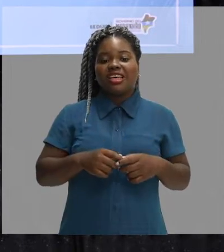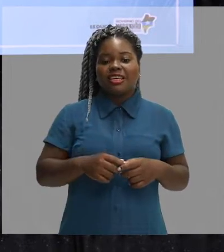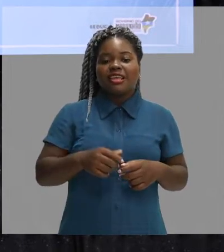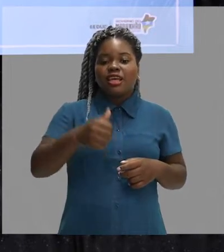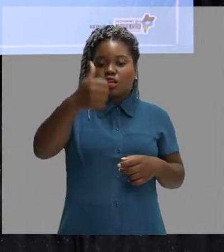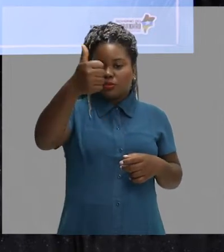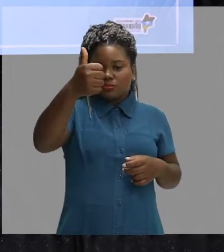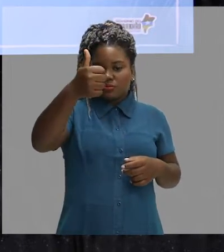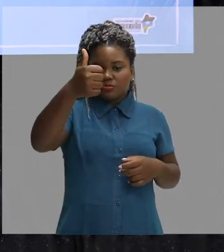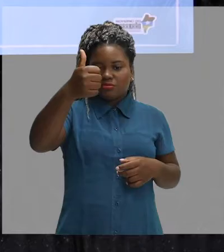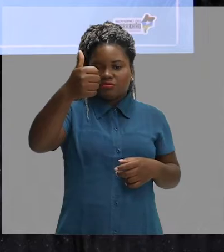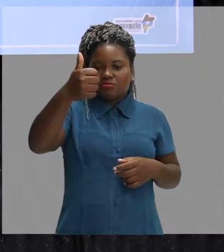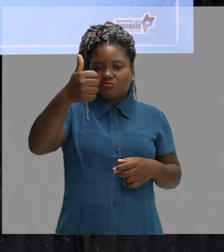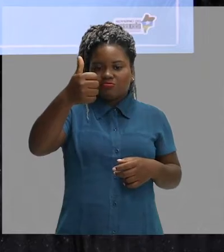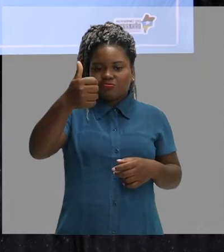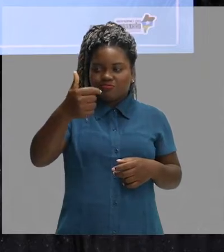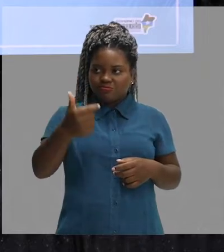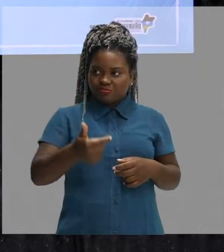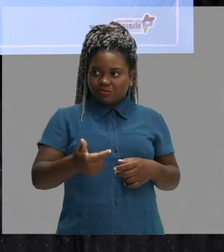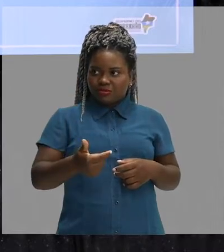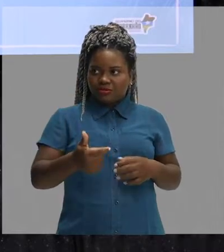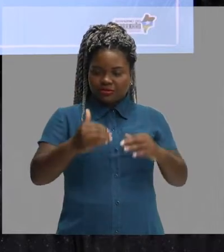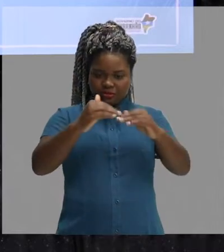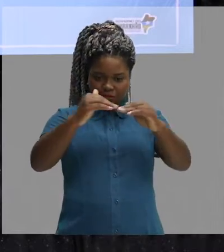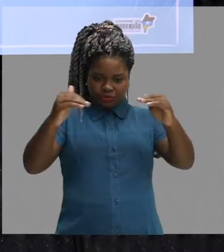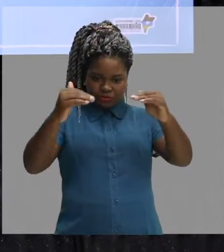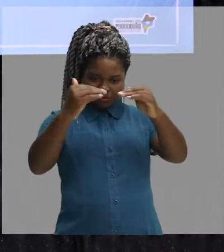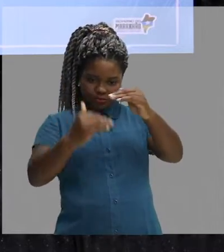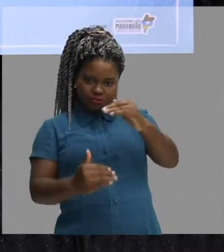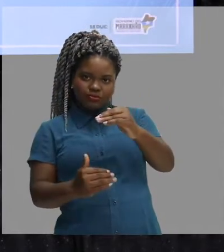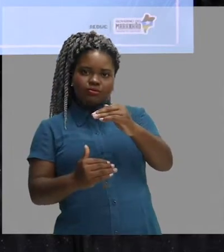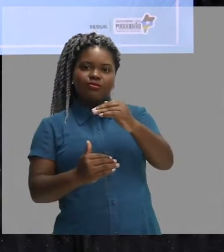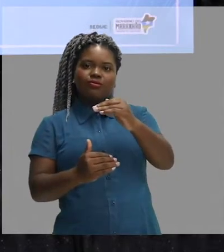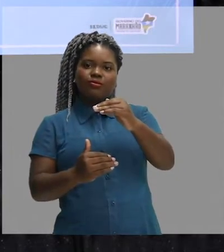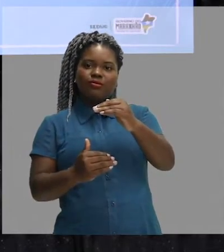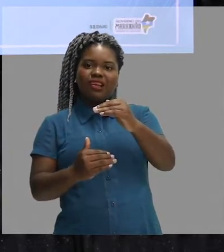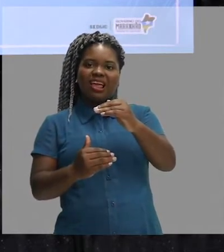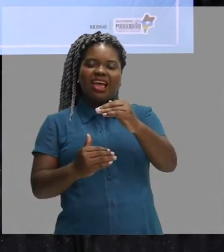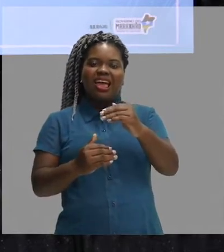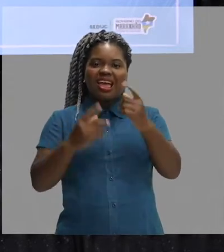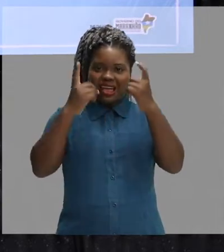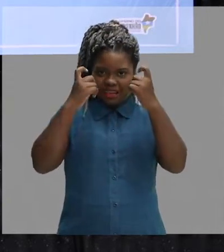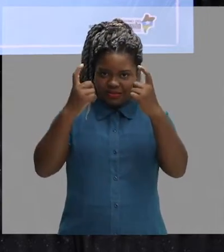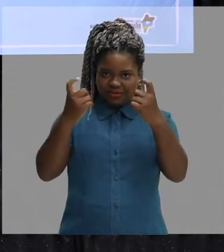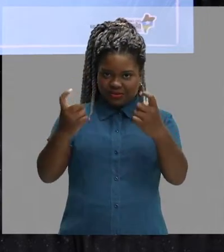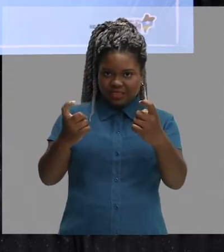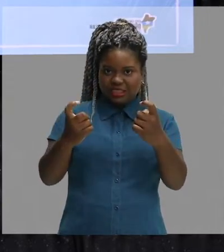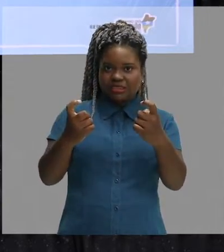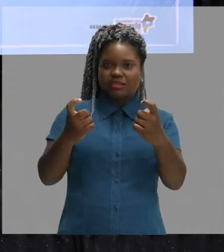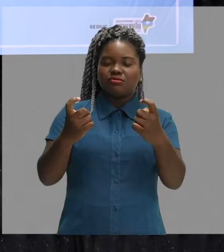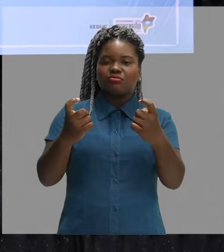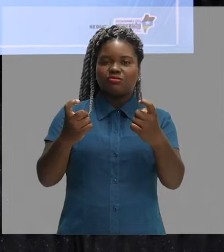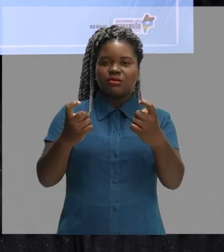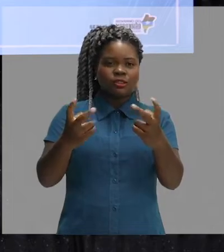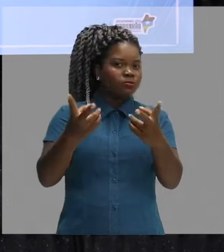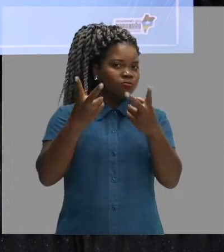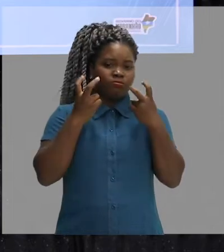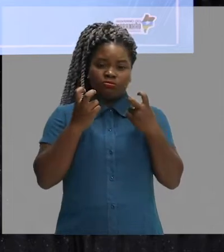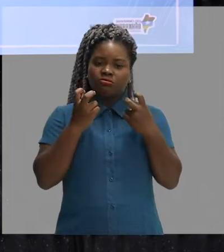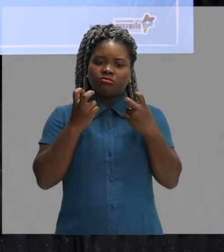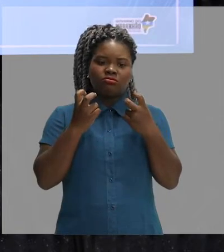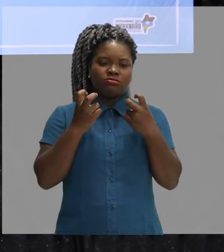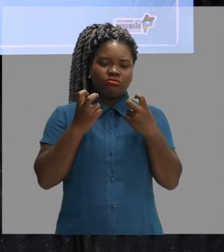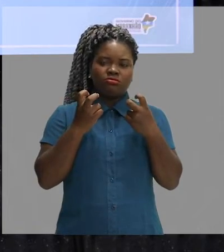baixo é chamada de violência invisível. Atenção, hein? Existe a violência visível, que é do meio